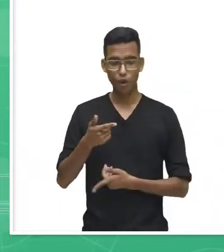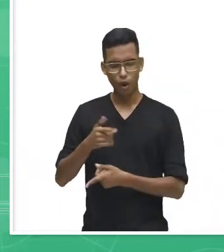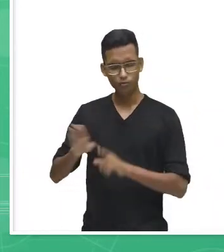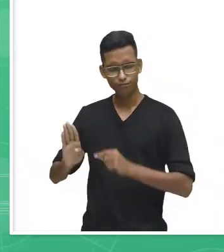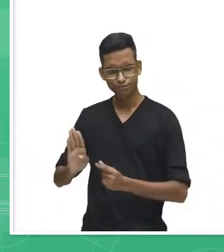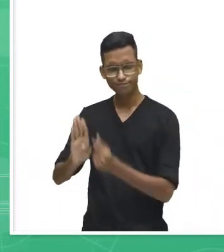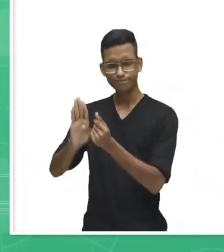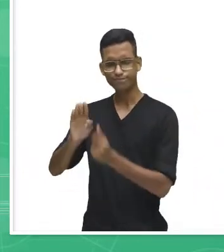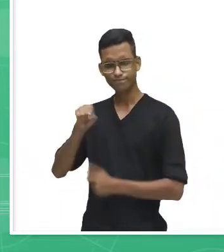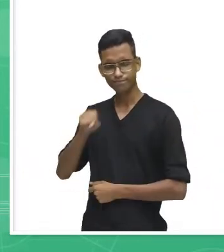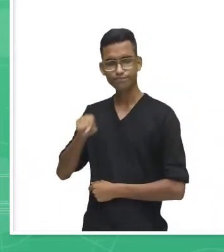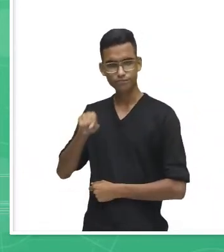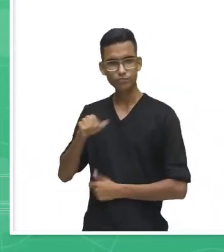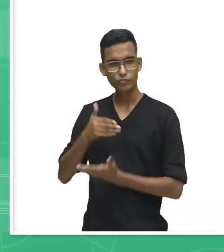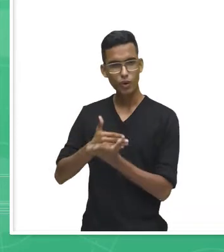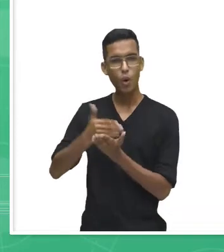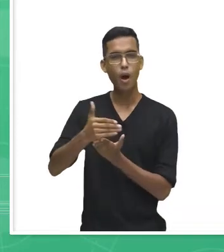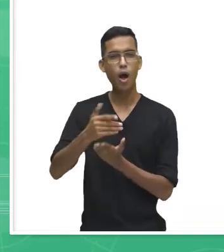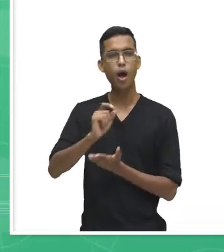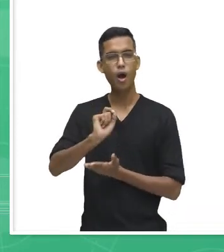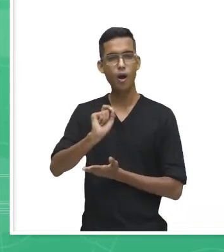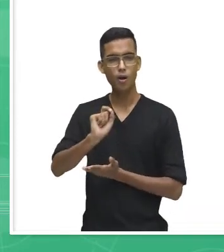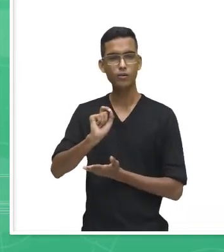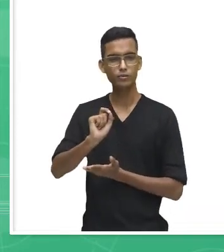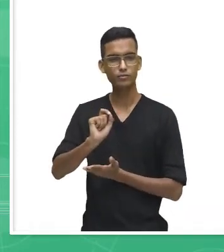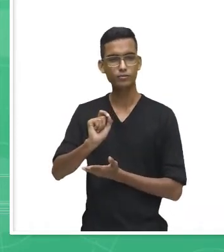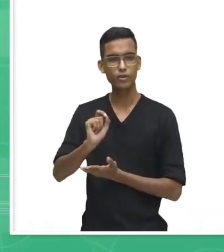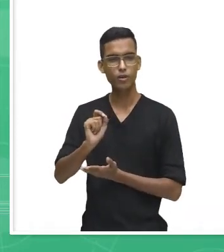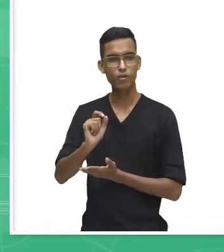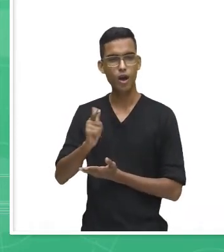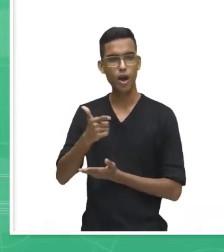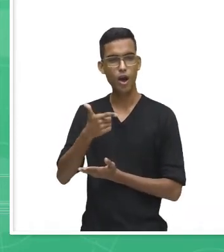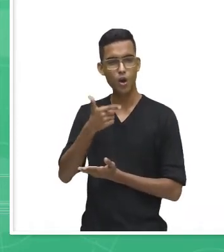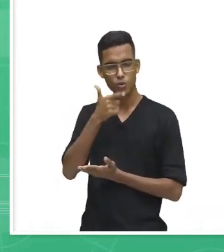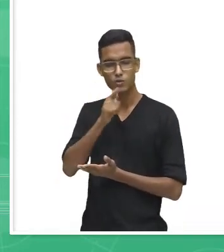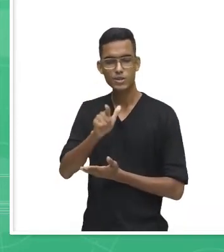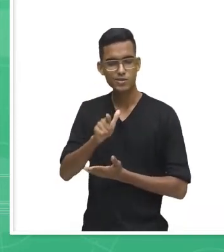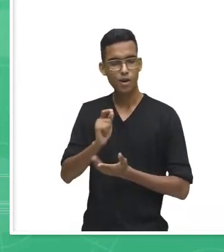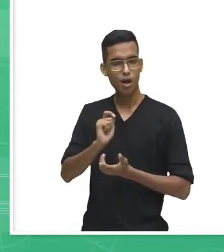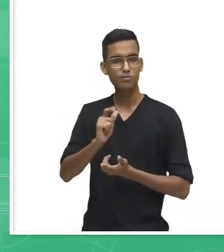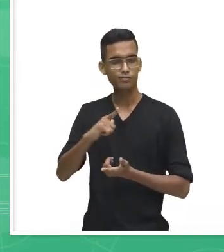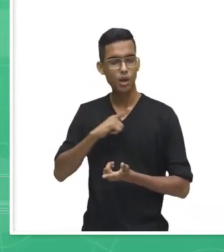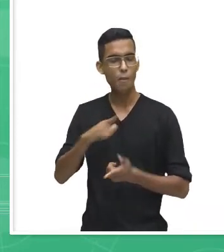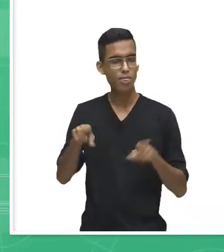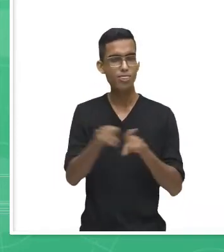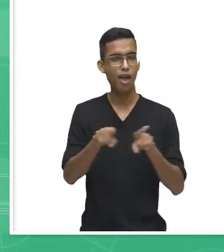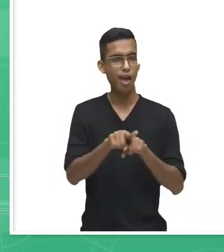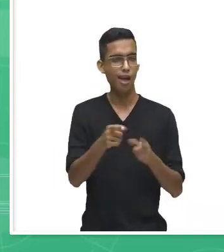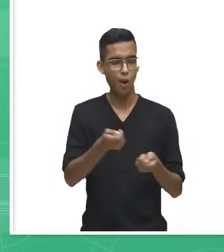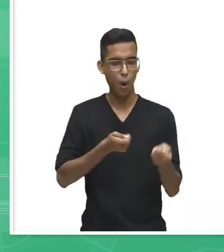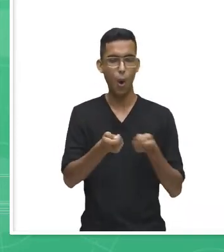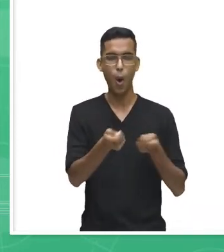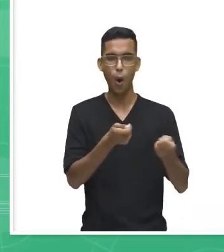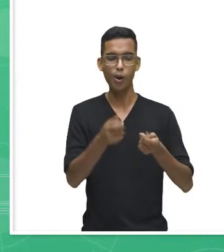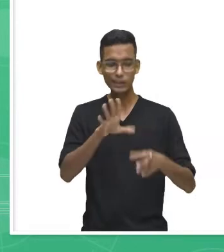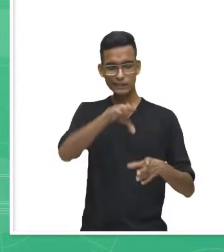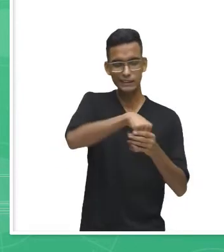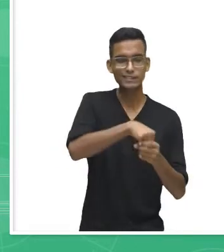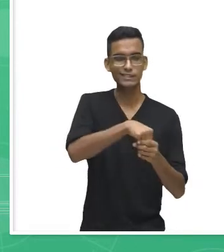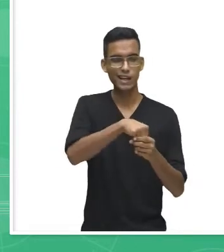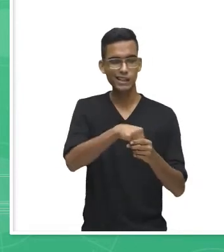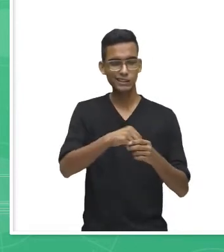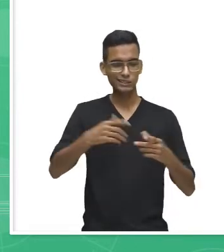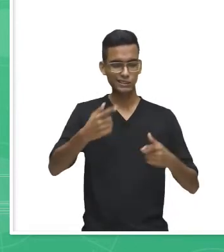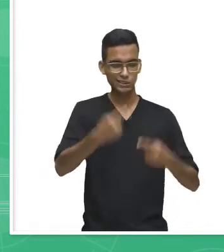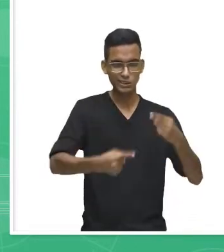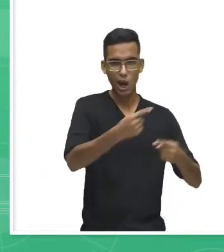na economia, ela vai fazer o possível para poder dar as cartas também dentro da política e assim aumentar o seu